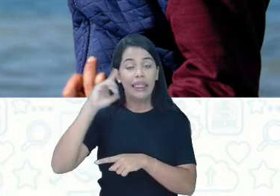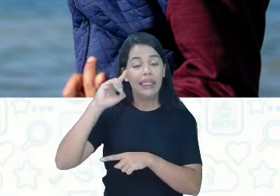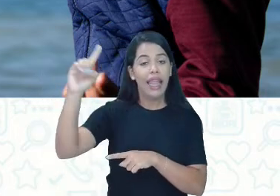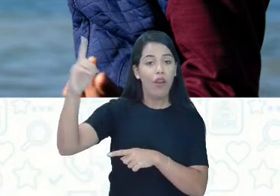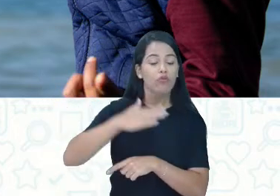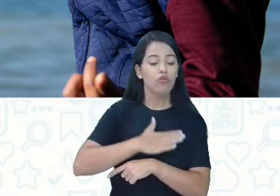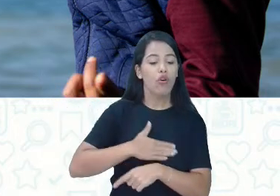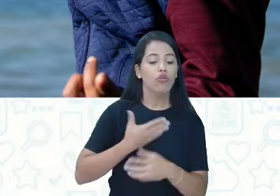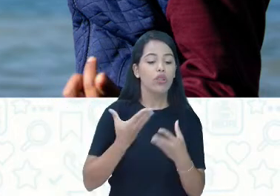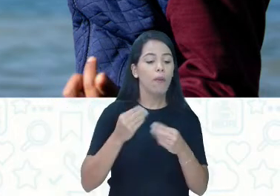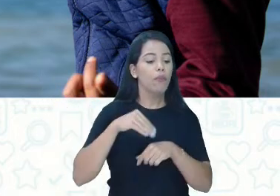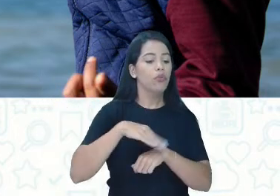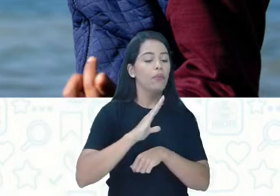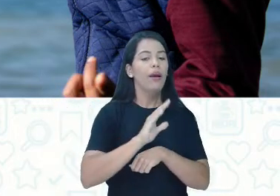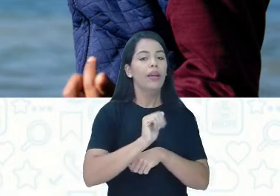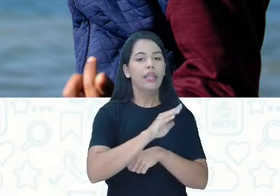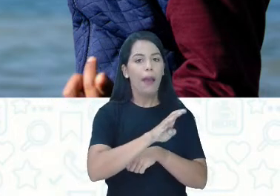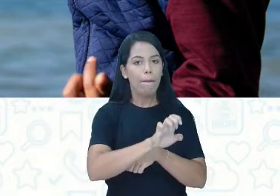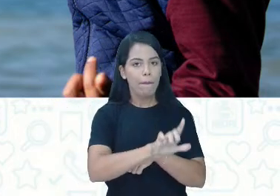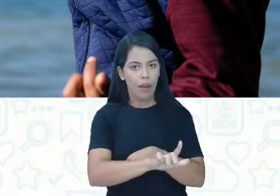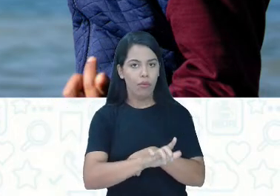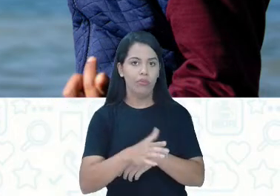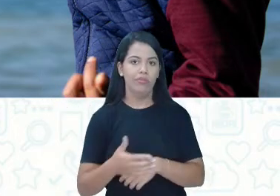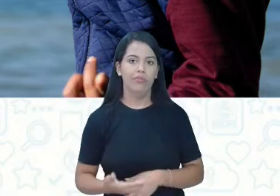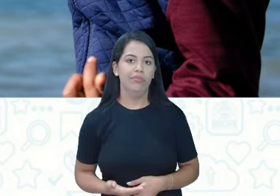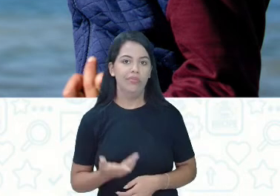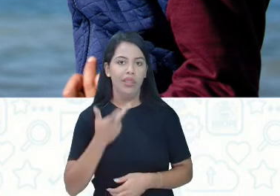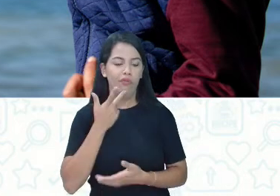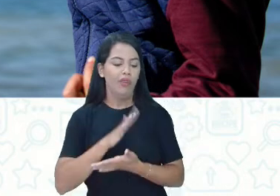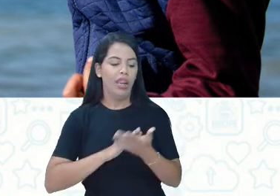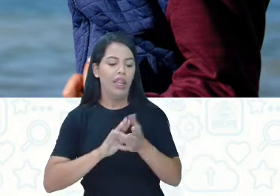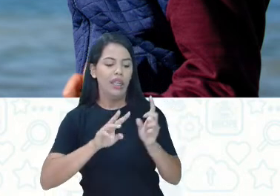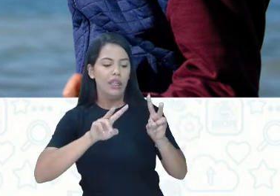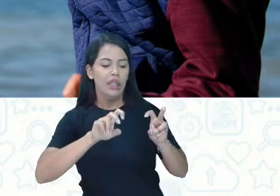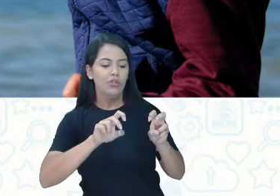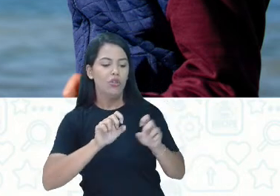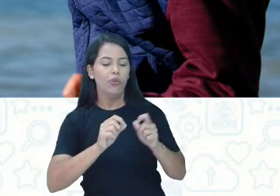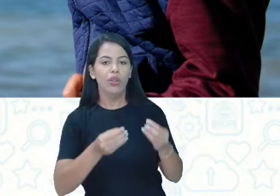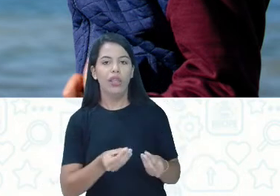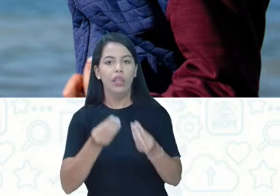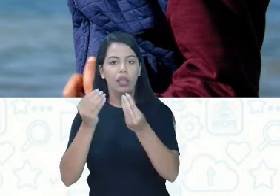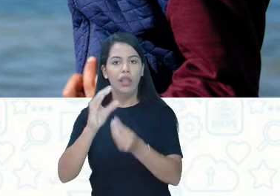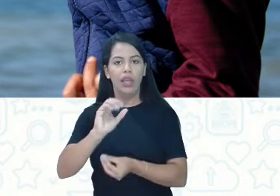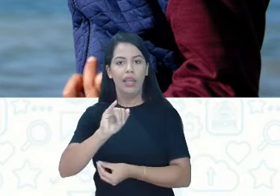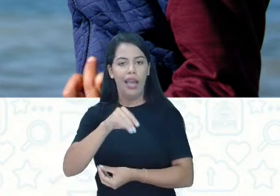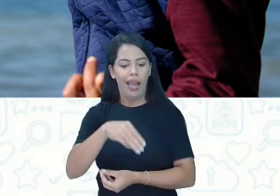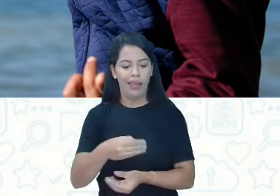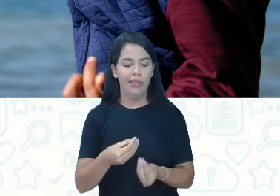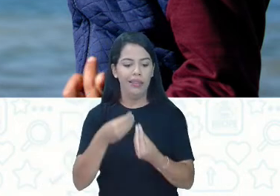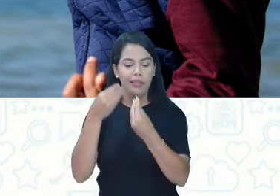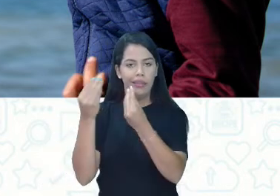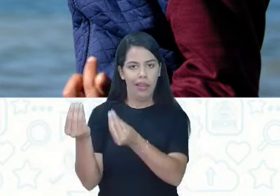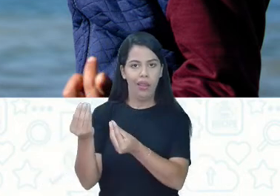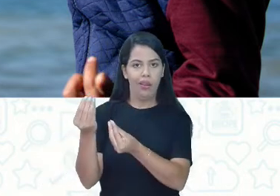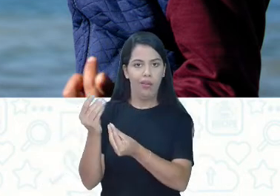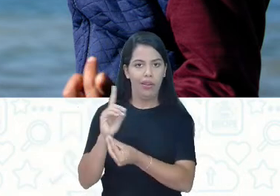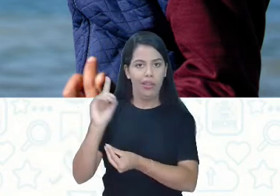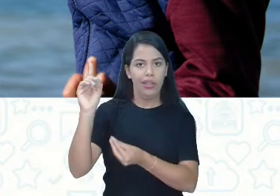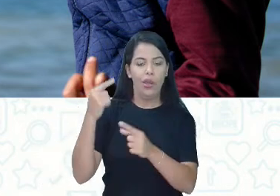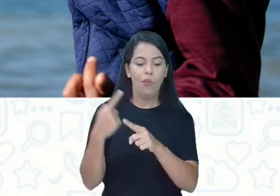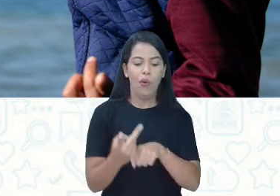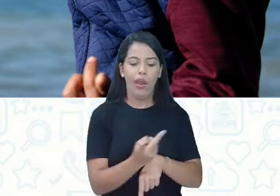por Abel e não mostra reação à oferenda de frutos feitas por Caim, porque eles tinham empregos diferentes, tá?